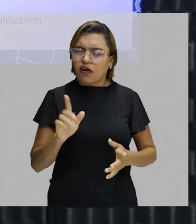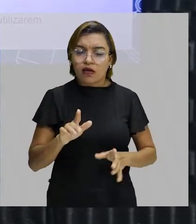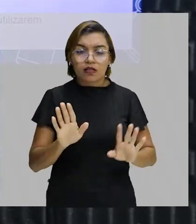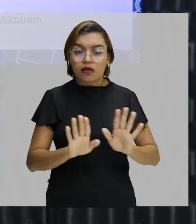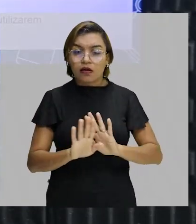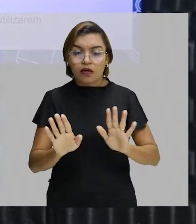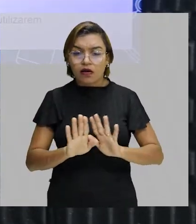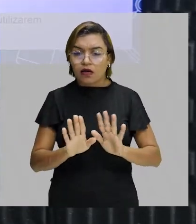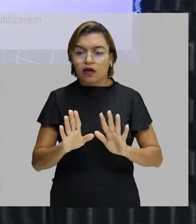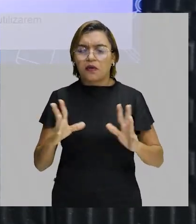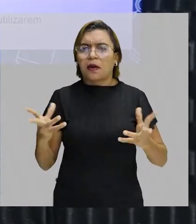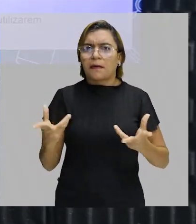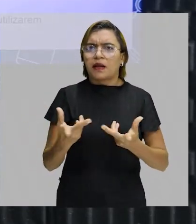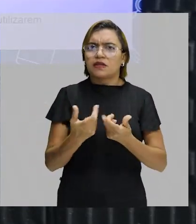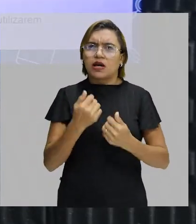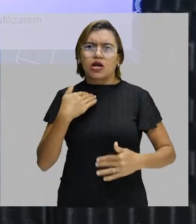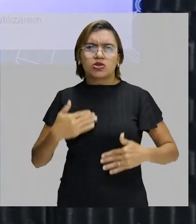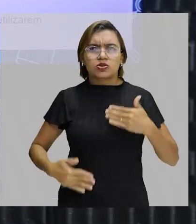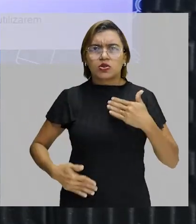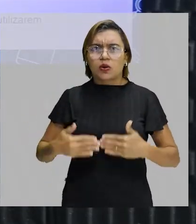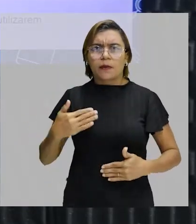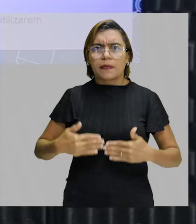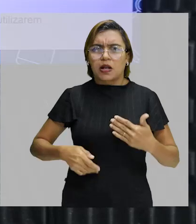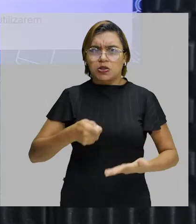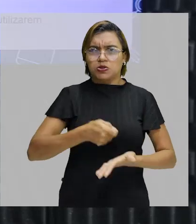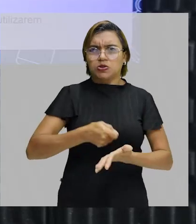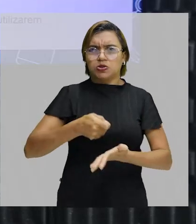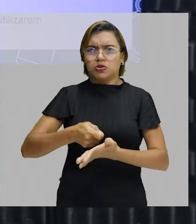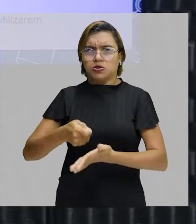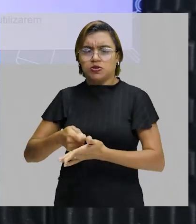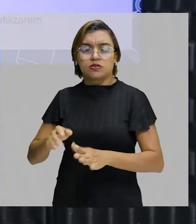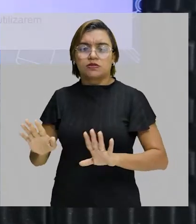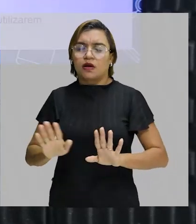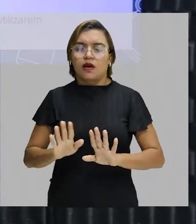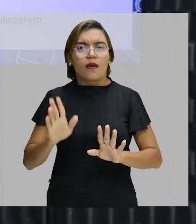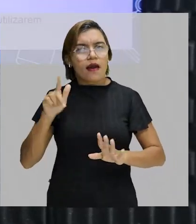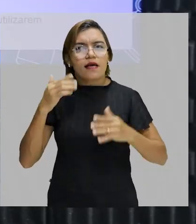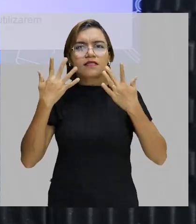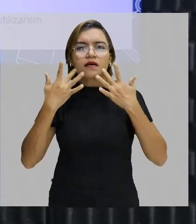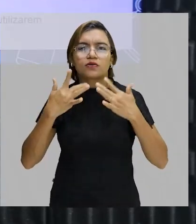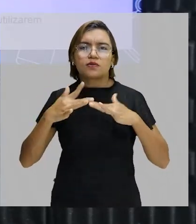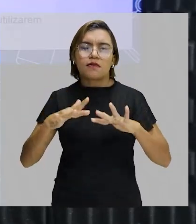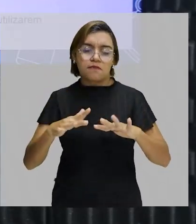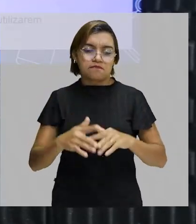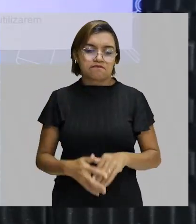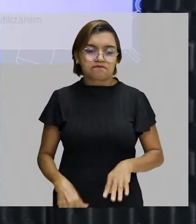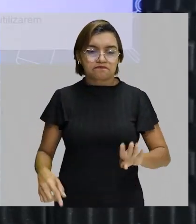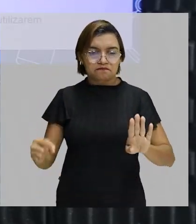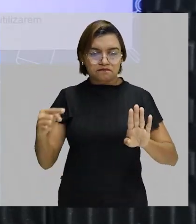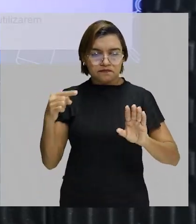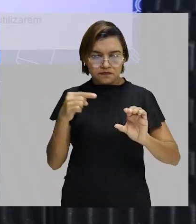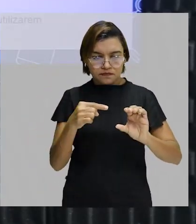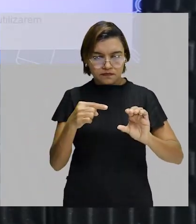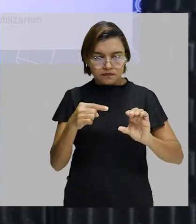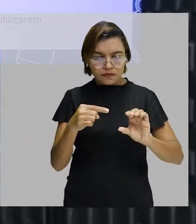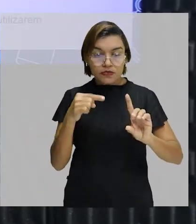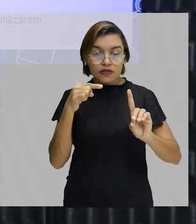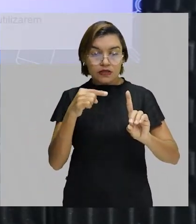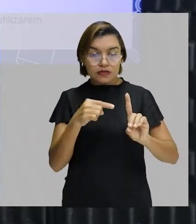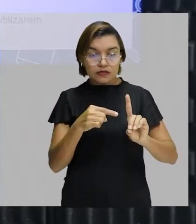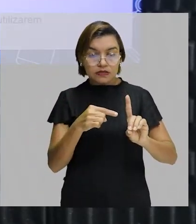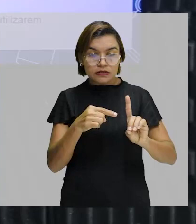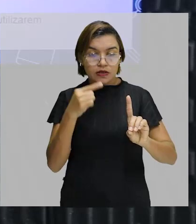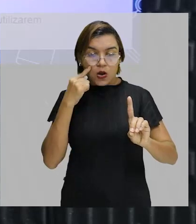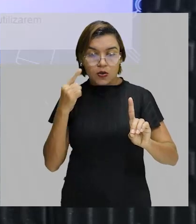de habilidades corporais. É algo que acontece ali de forma natural. Permitem o desligamento dos